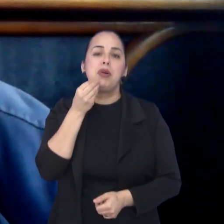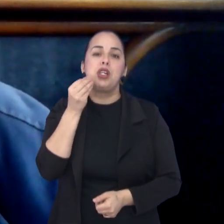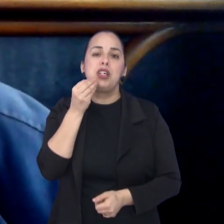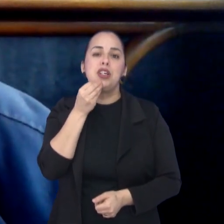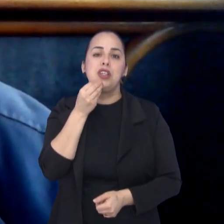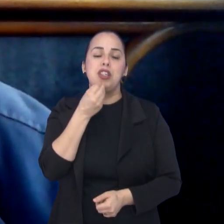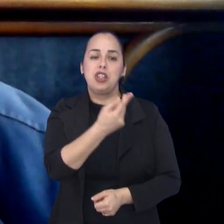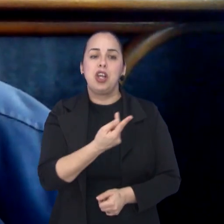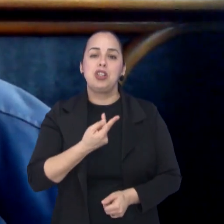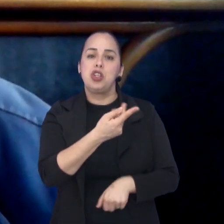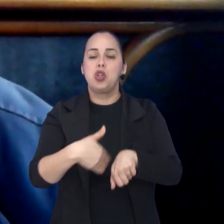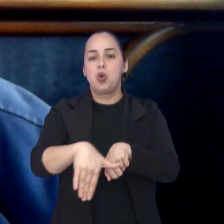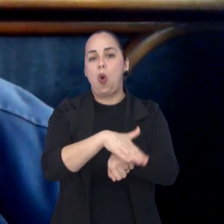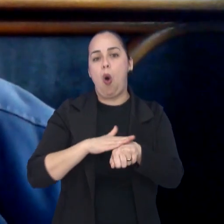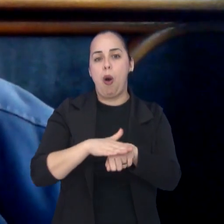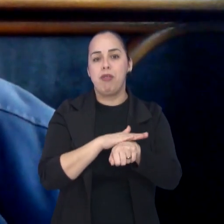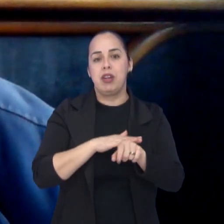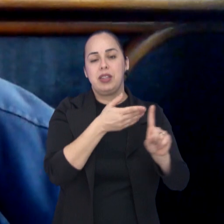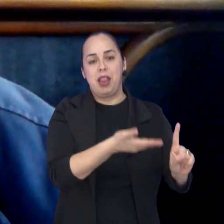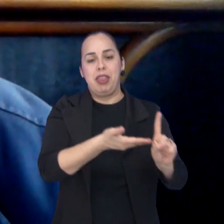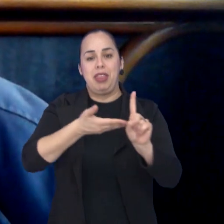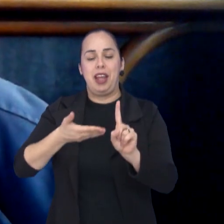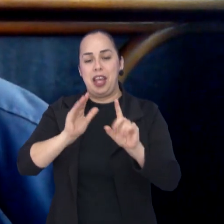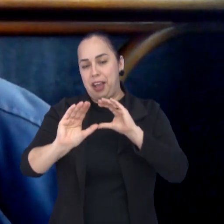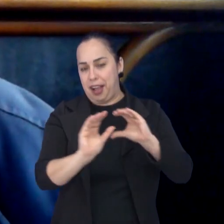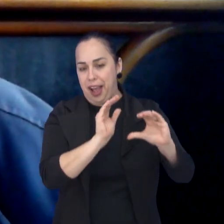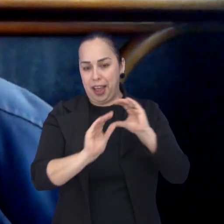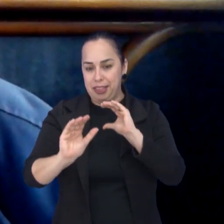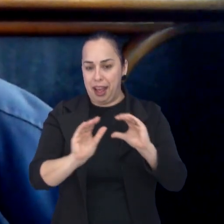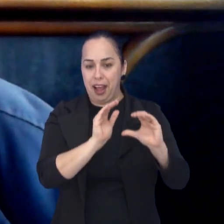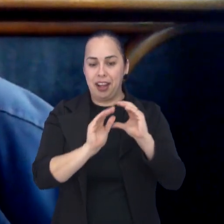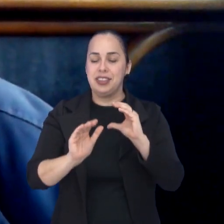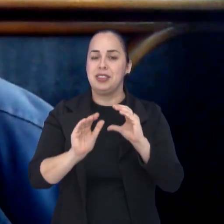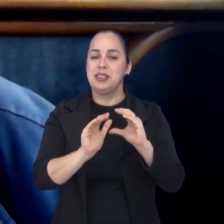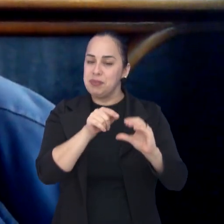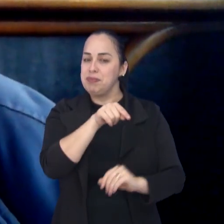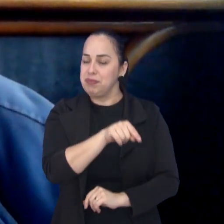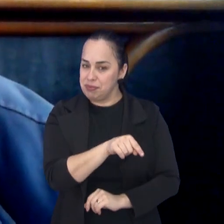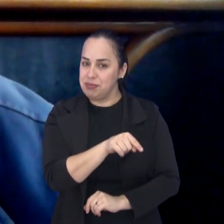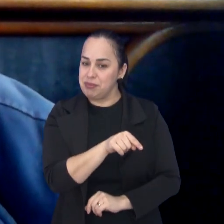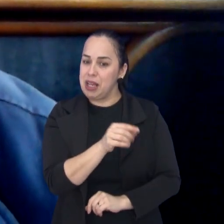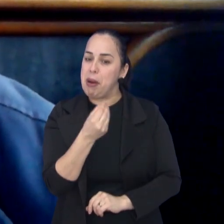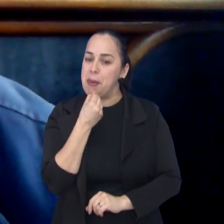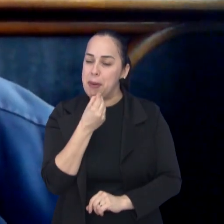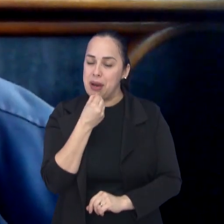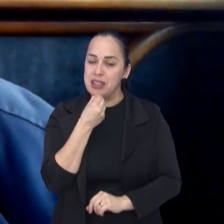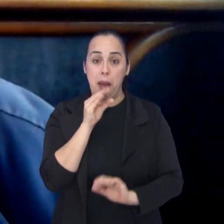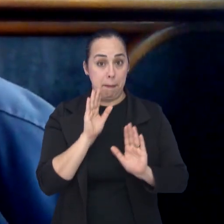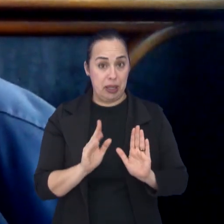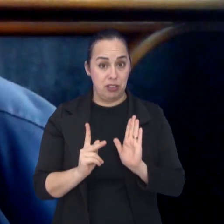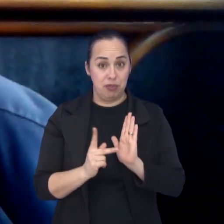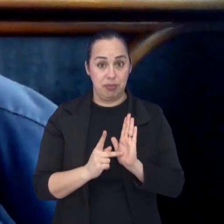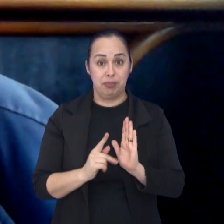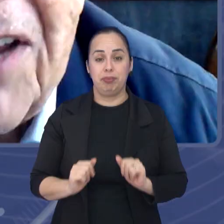de uma hora de colocar você numa fria aqui num auditório lotado, como você já tem visto, mas no bom sentido,